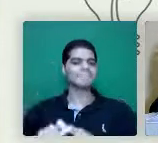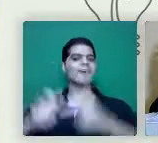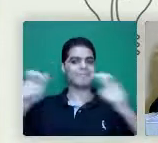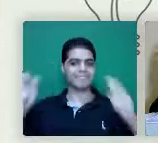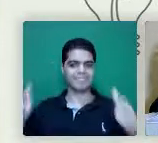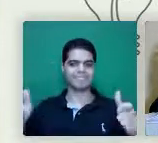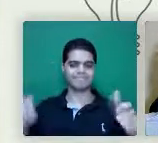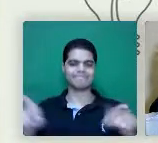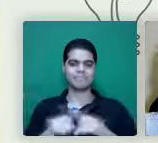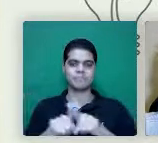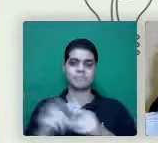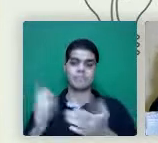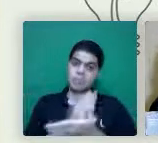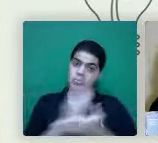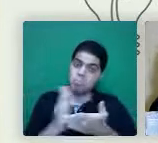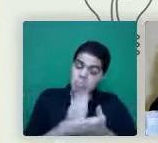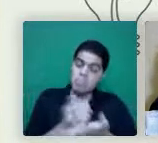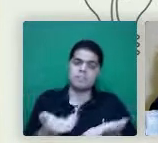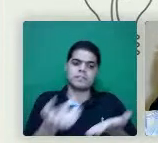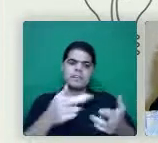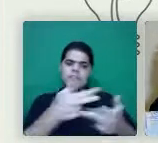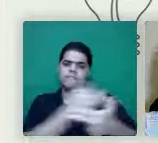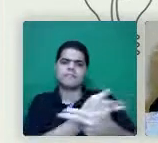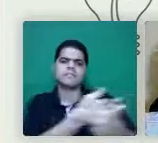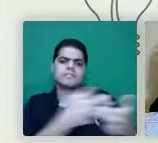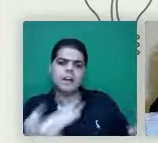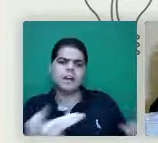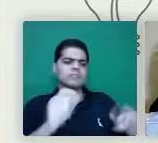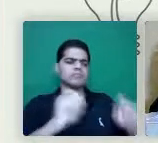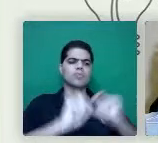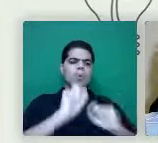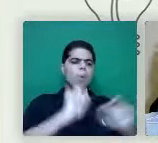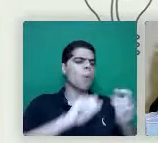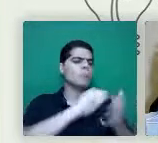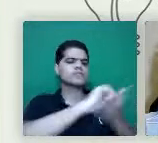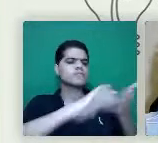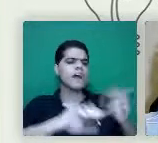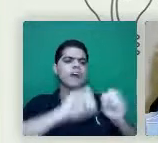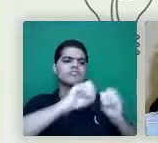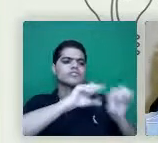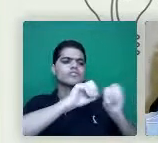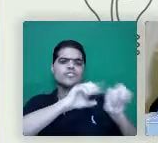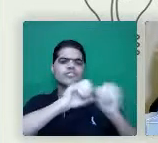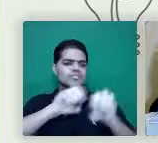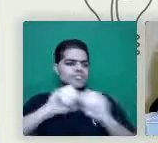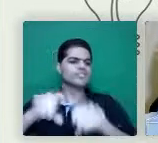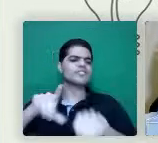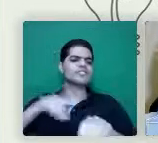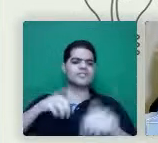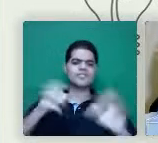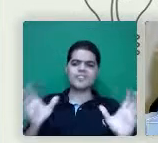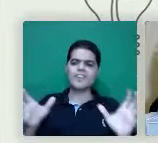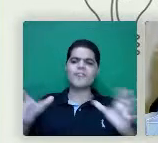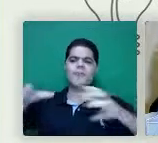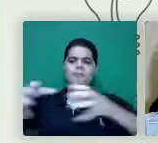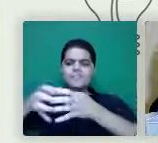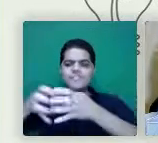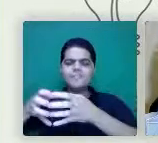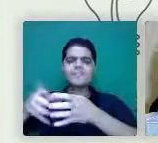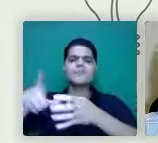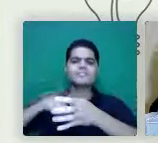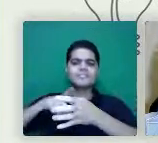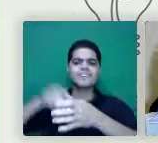algumas atividades que a gente tem, atividades de ensino, certo? Módulos de ensino, como ações integradas às ciências agrárias, onde dentro